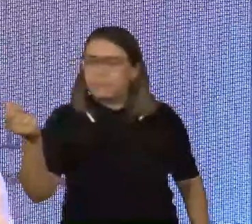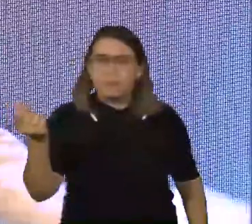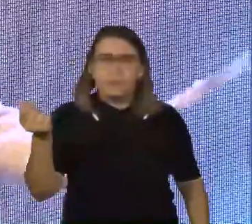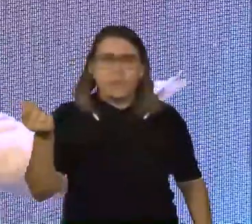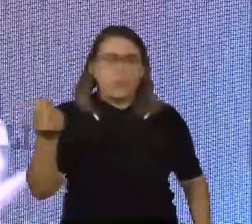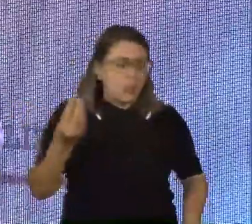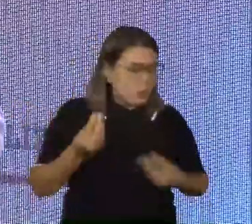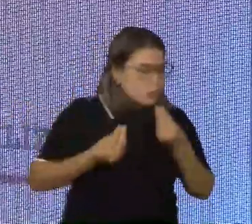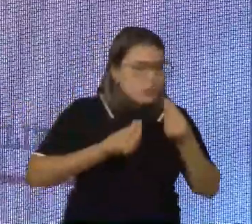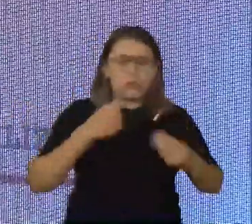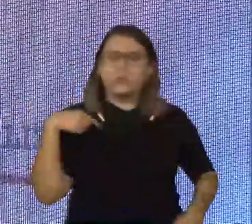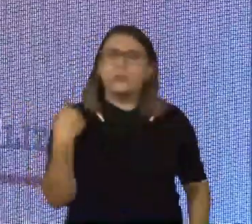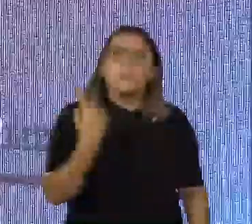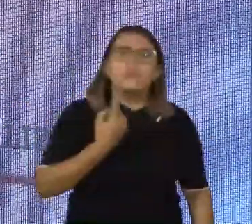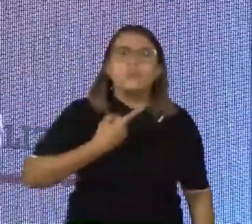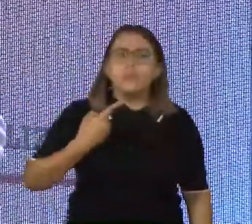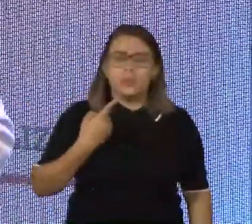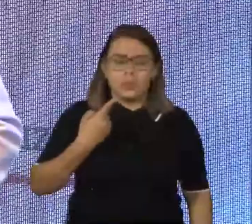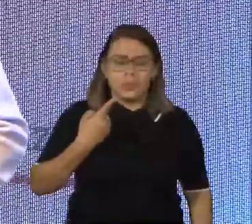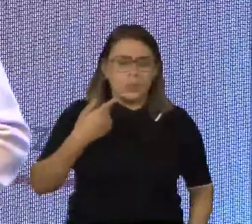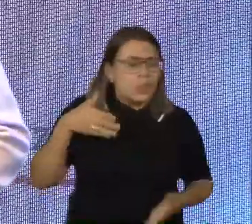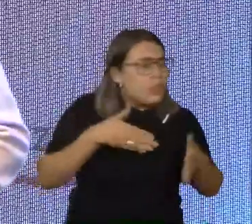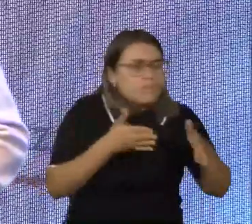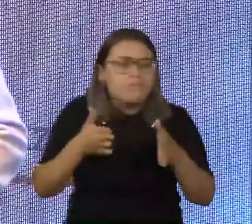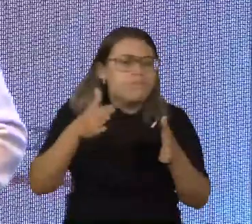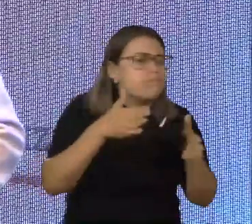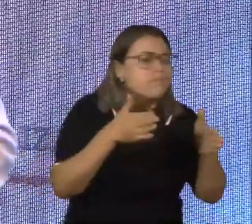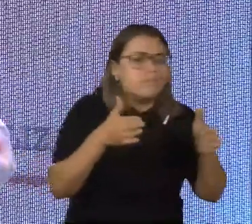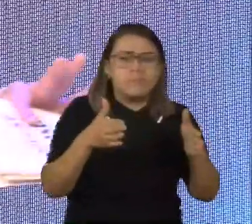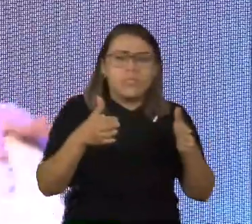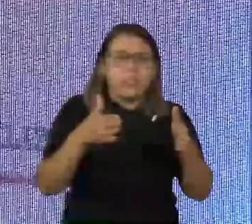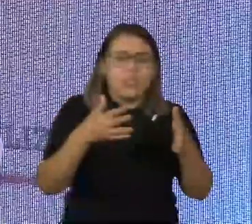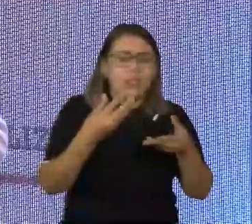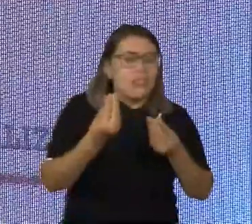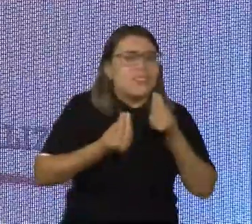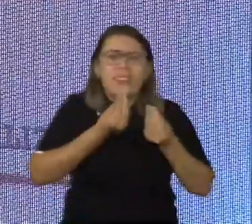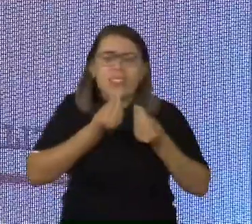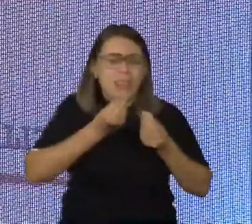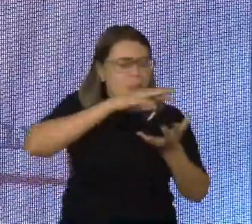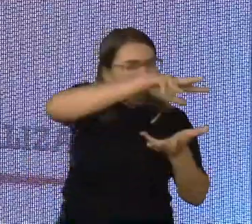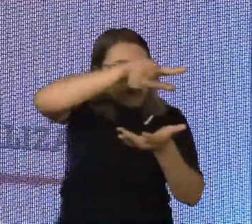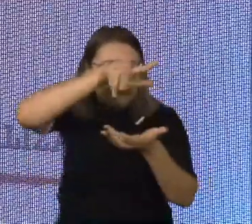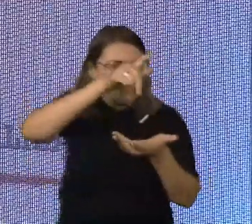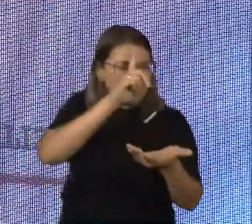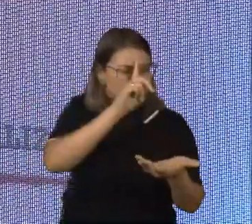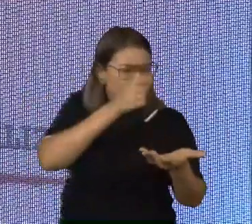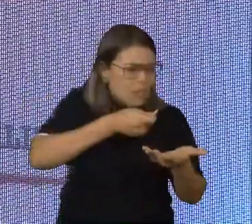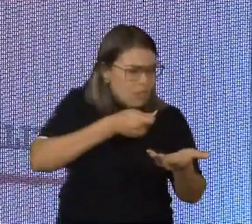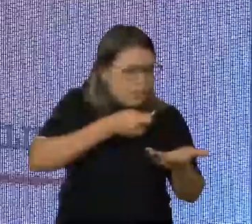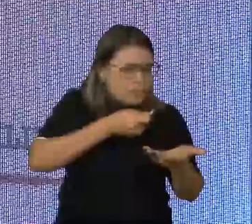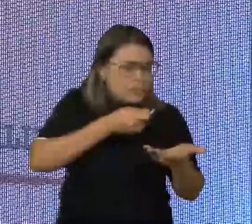Quem somos nós? Para onde vamos? Quem comanda tudo isso?